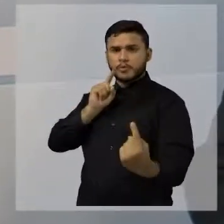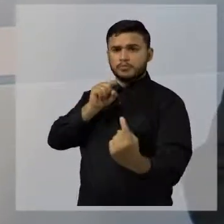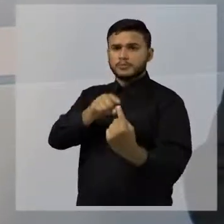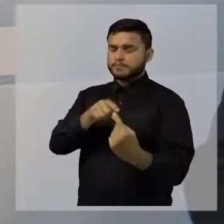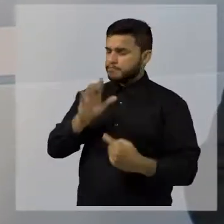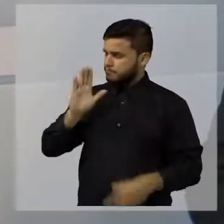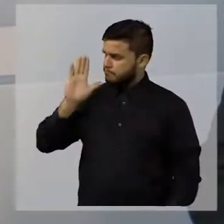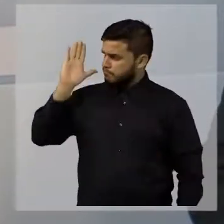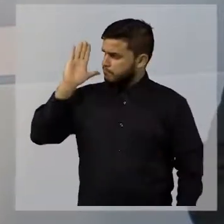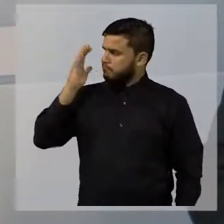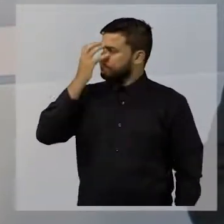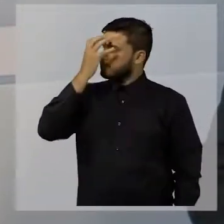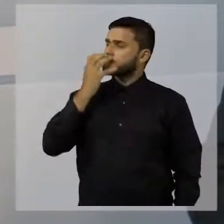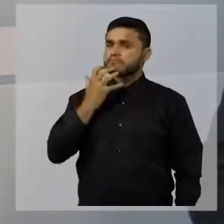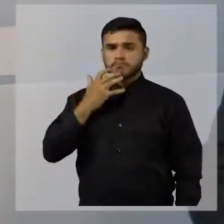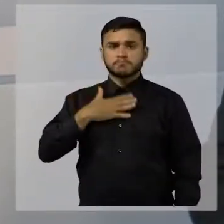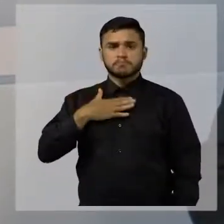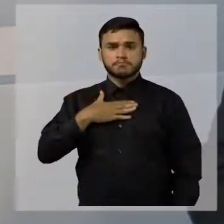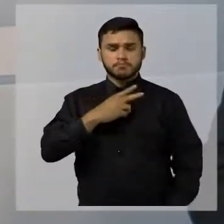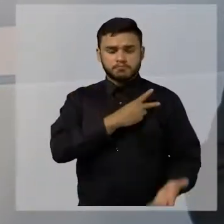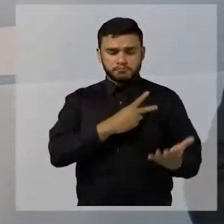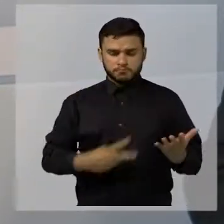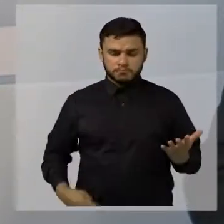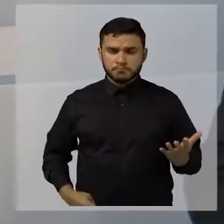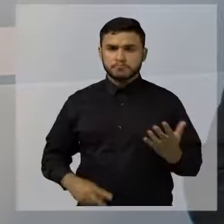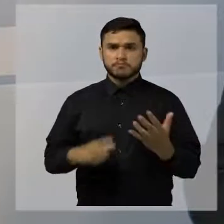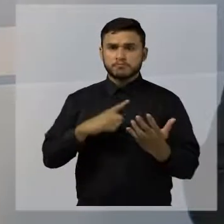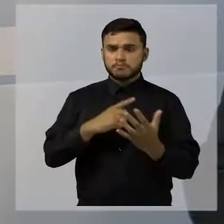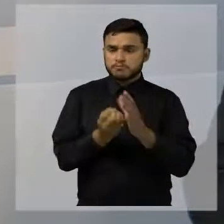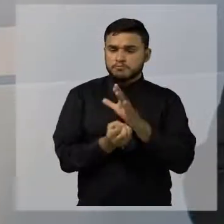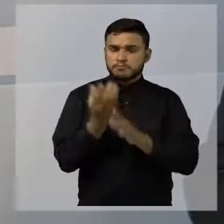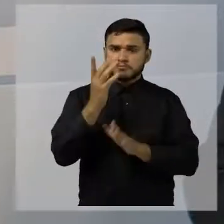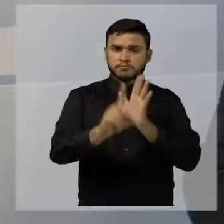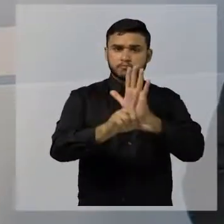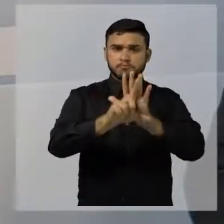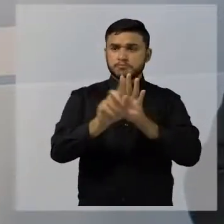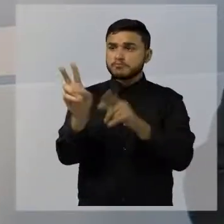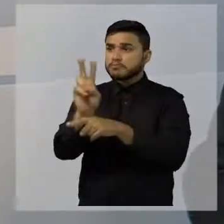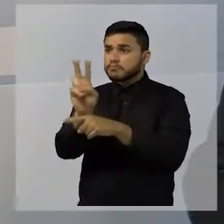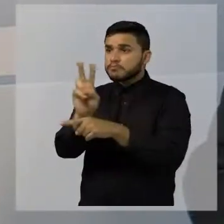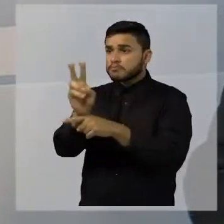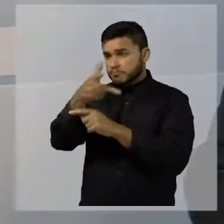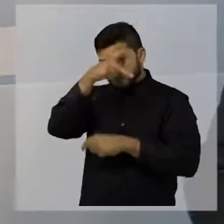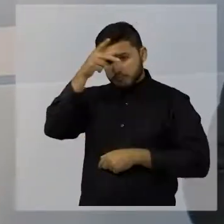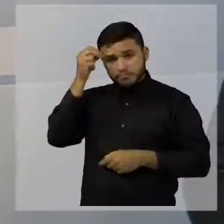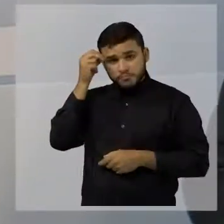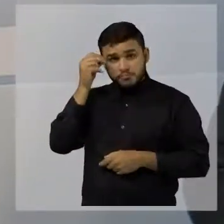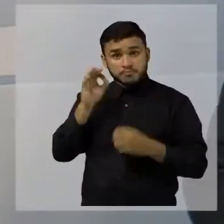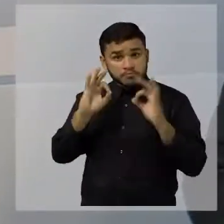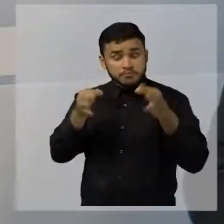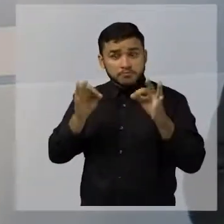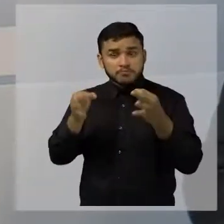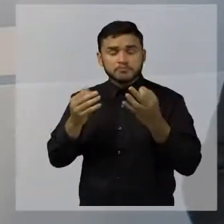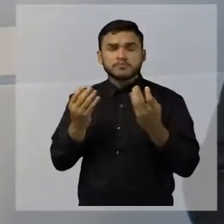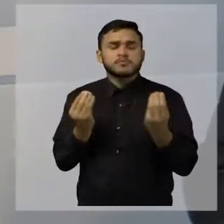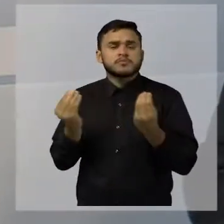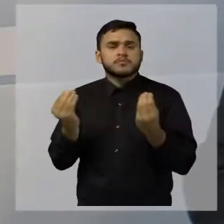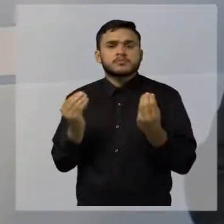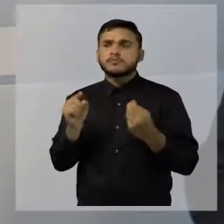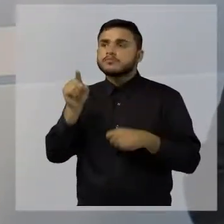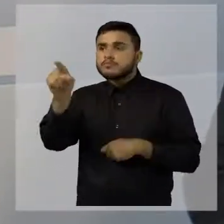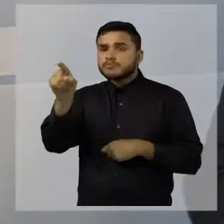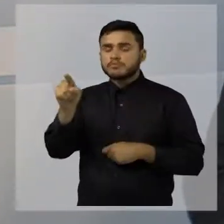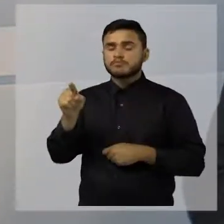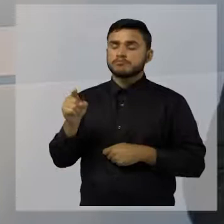compromisso e institucional do vereador, que é de criar leis e fiscalizar o Executivo, né? Fiscalizar o prefeito,